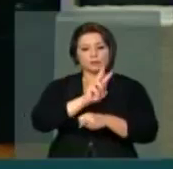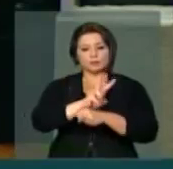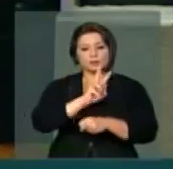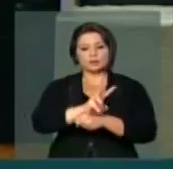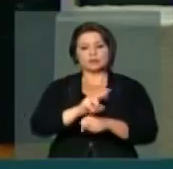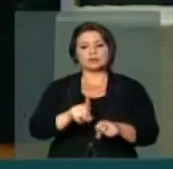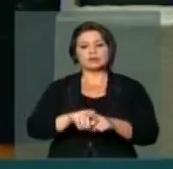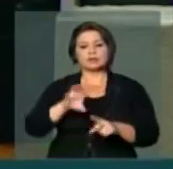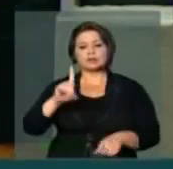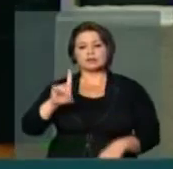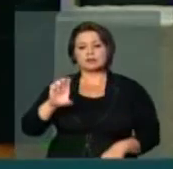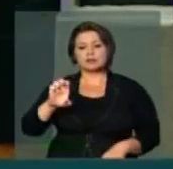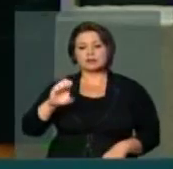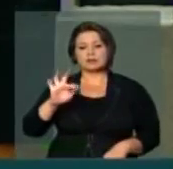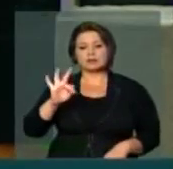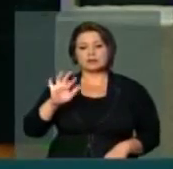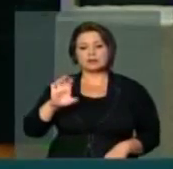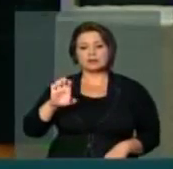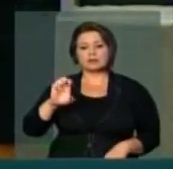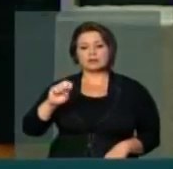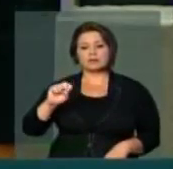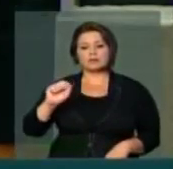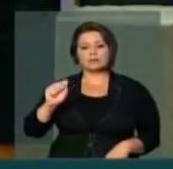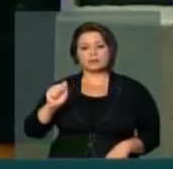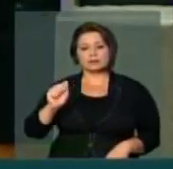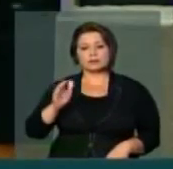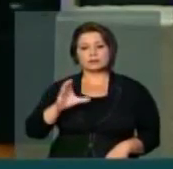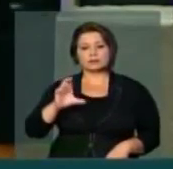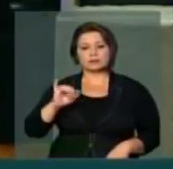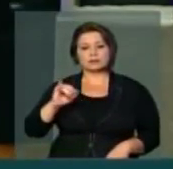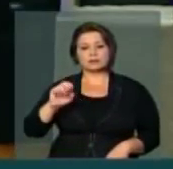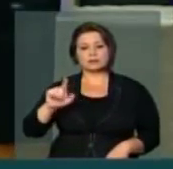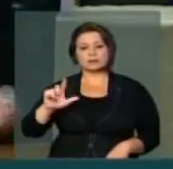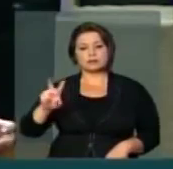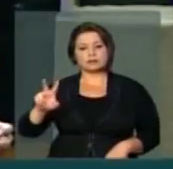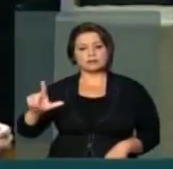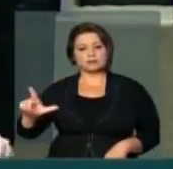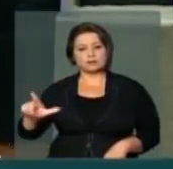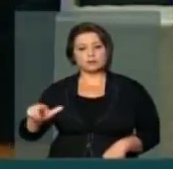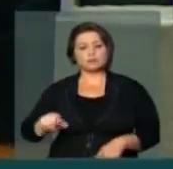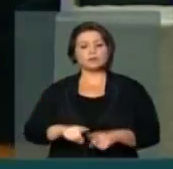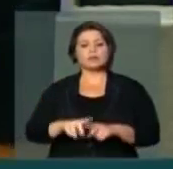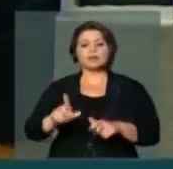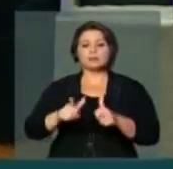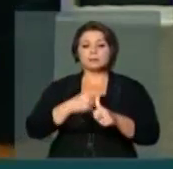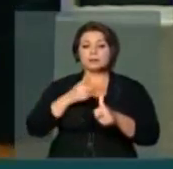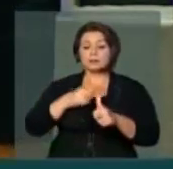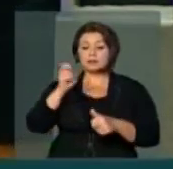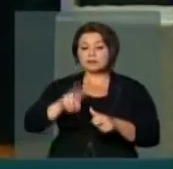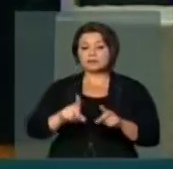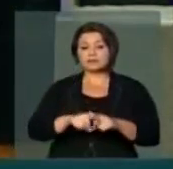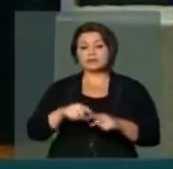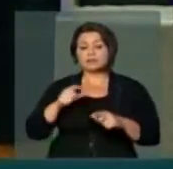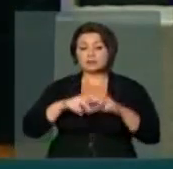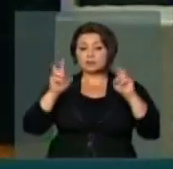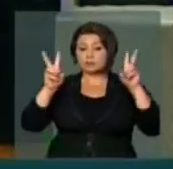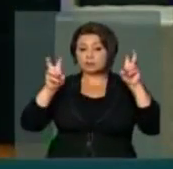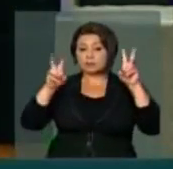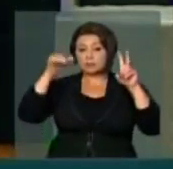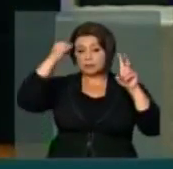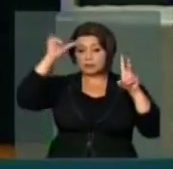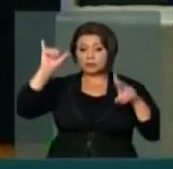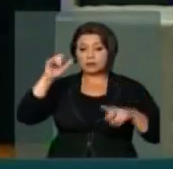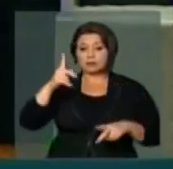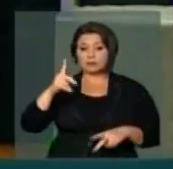Civil. É a primeira lei nacional que traz o tema prevenção de forma profunda para dentro